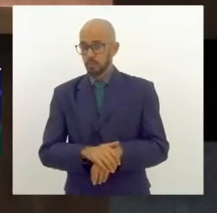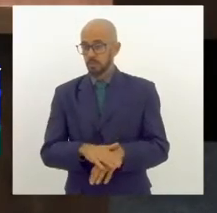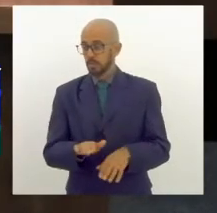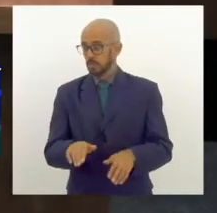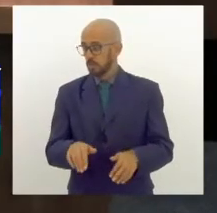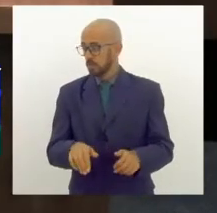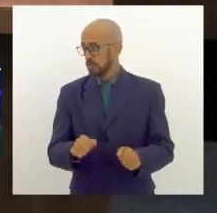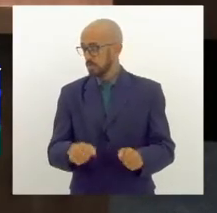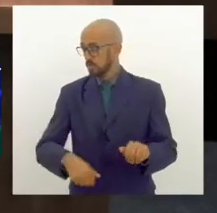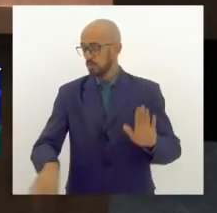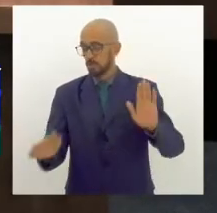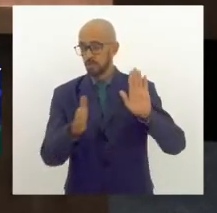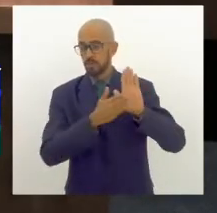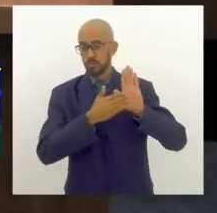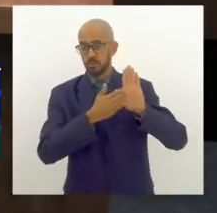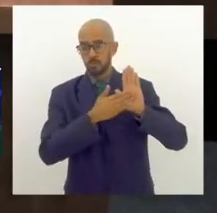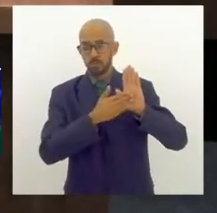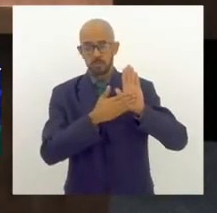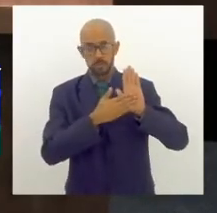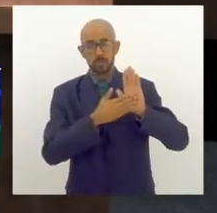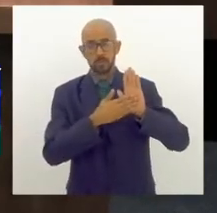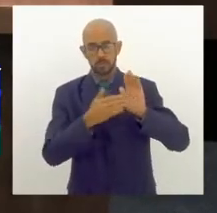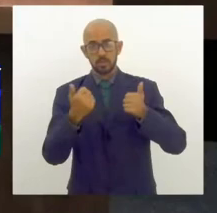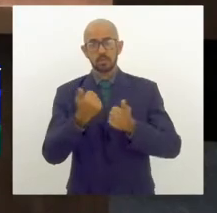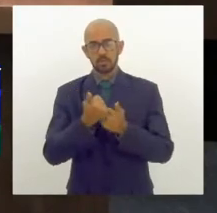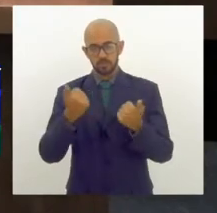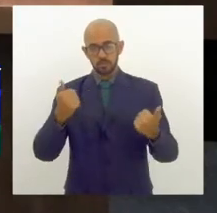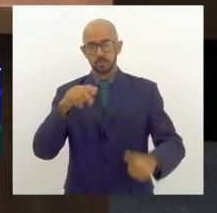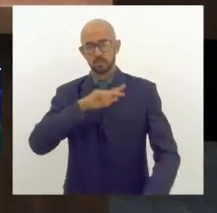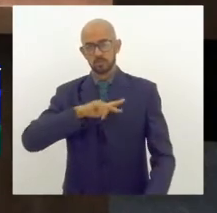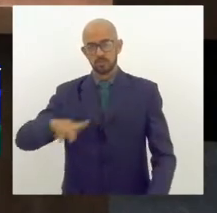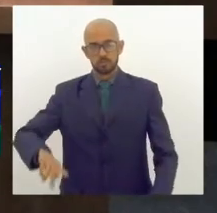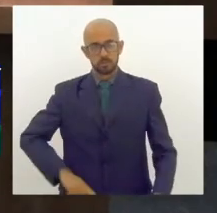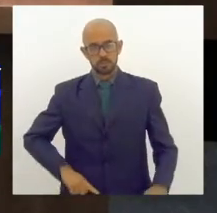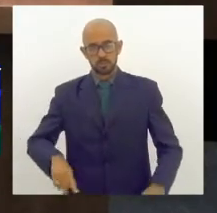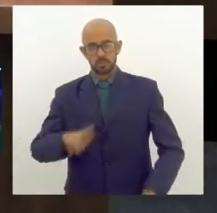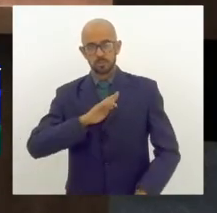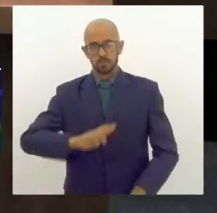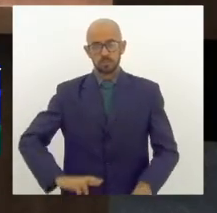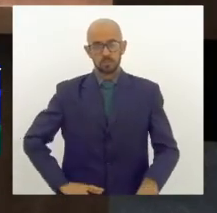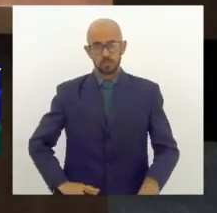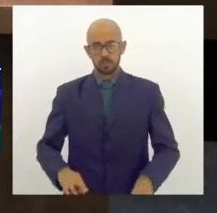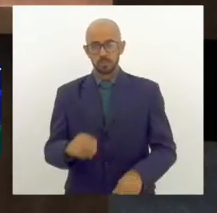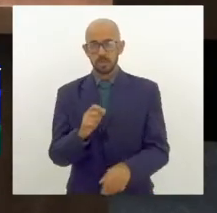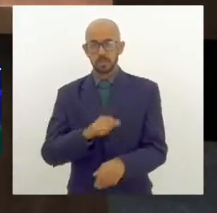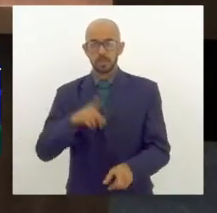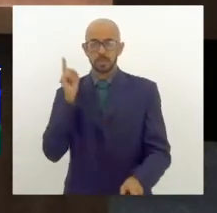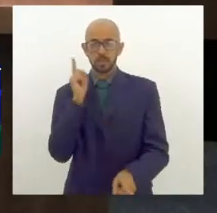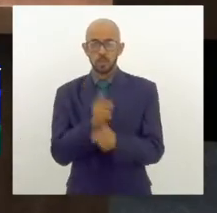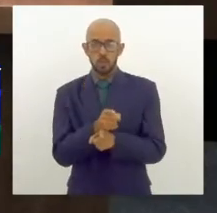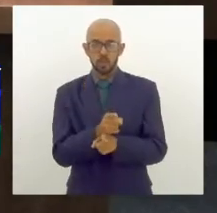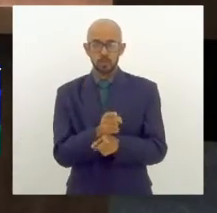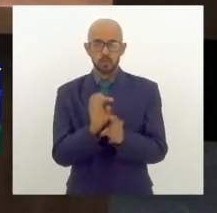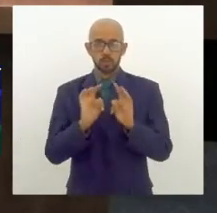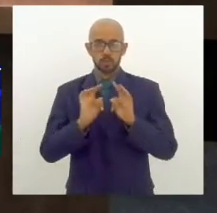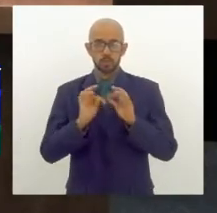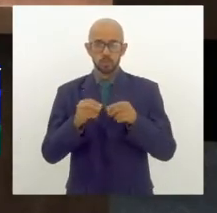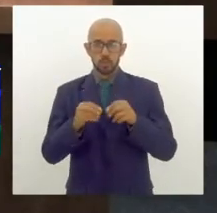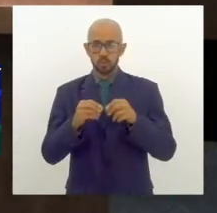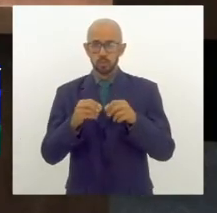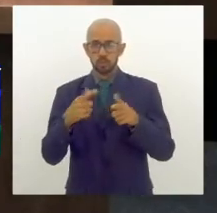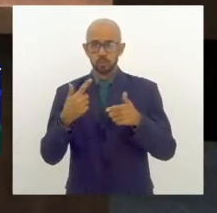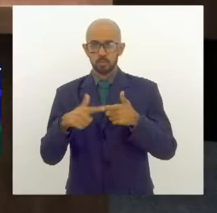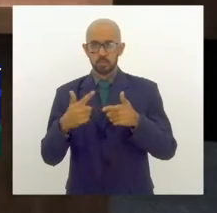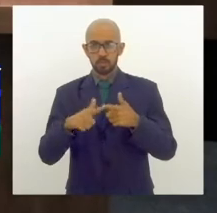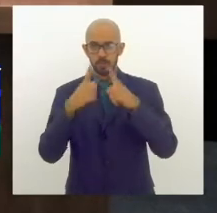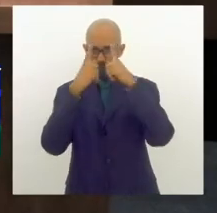foi candidata, né, à vice-presidenta da República, e ela encontra todo um processo de violência